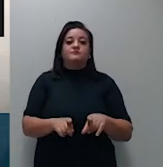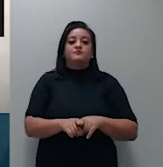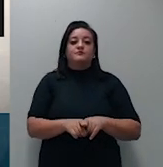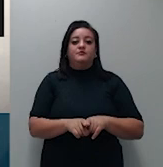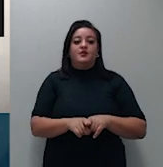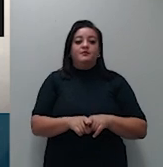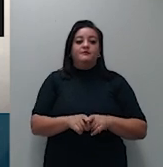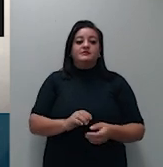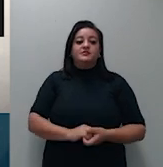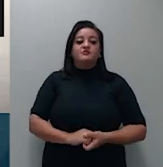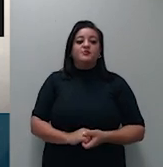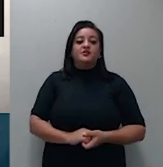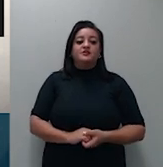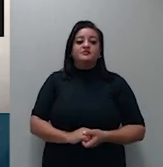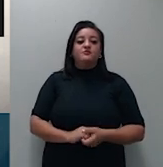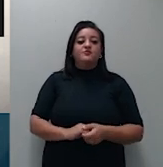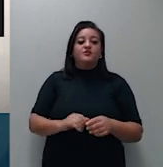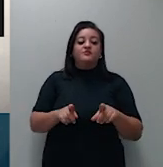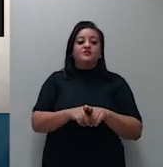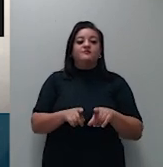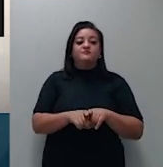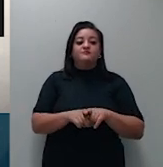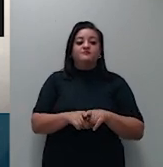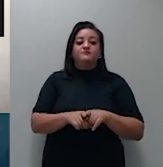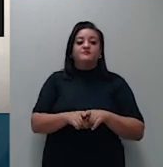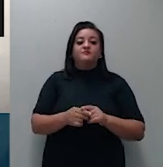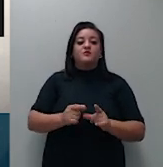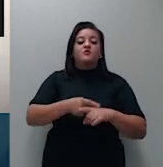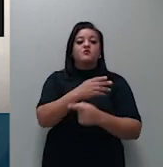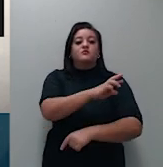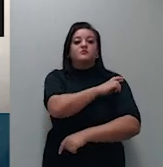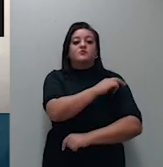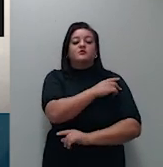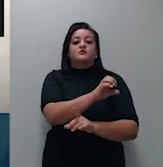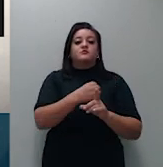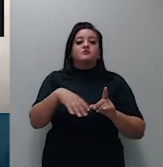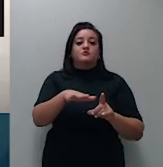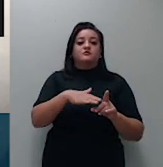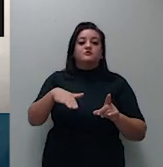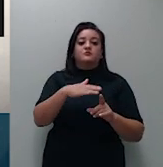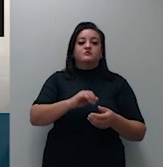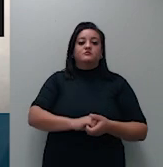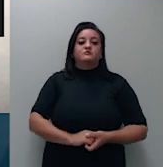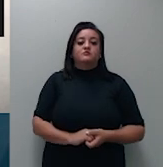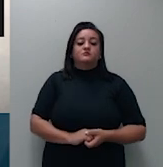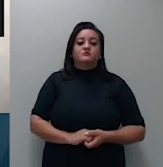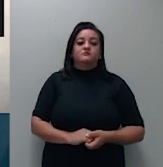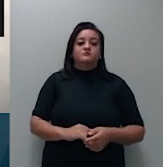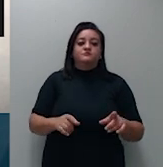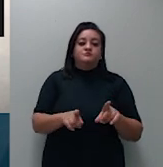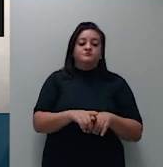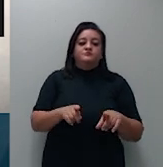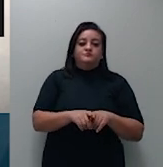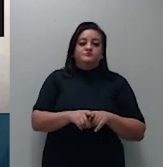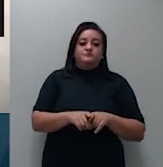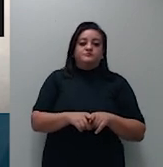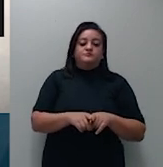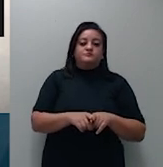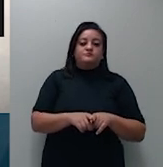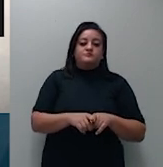se mantém inerte em quanto à responsabilidade civil caminha rumo a erosão seus filtros a